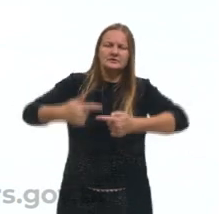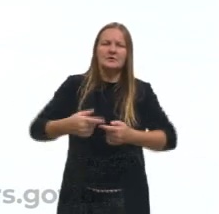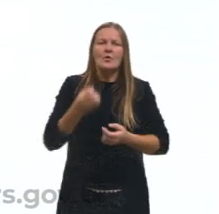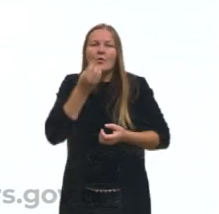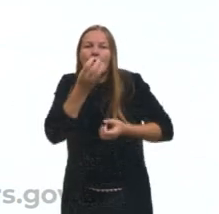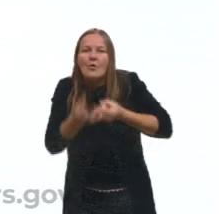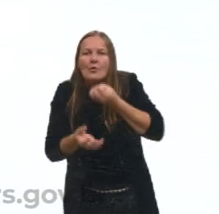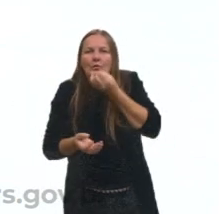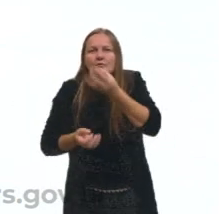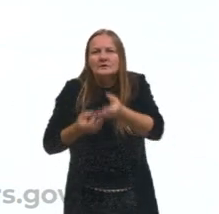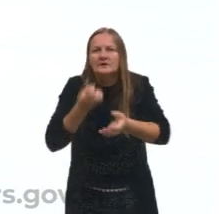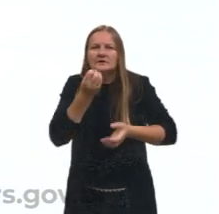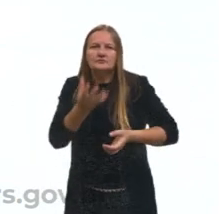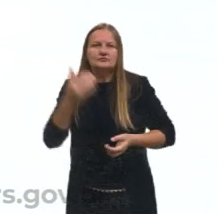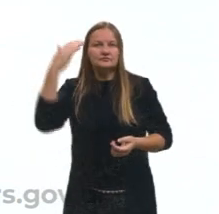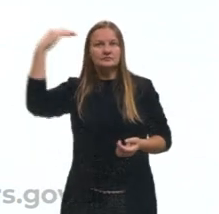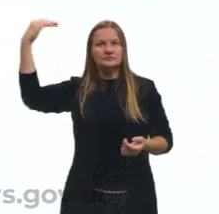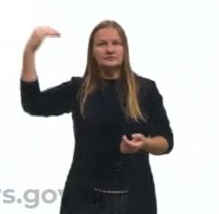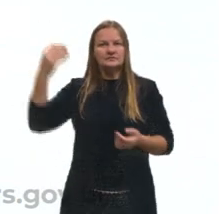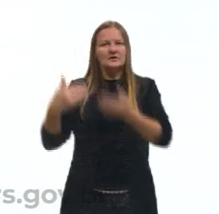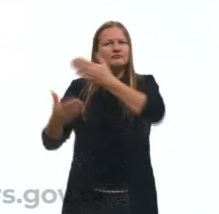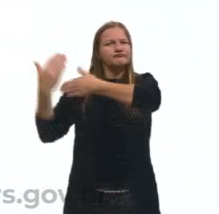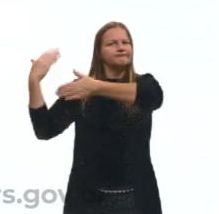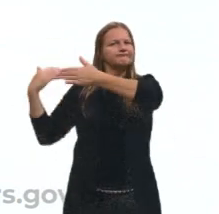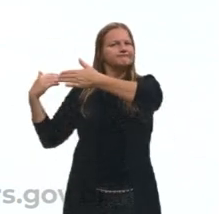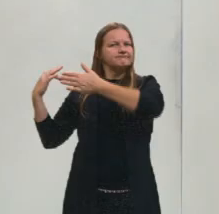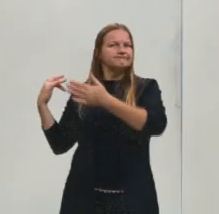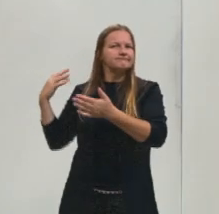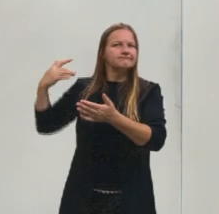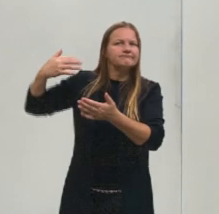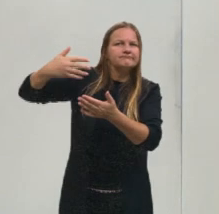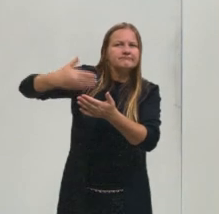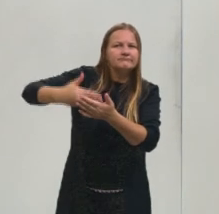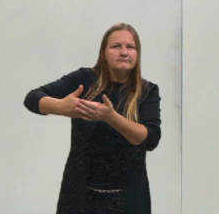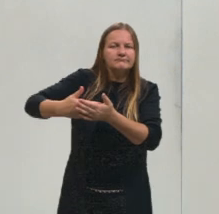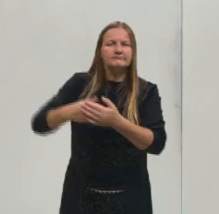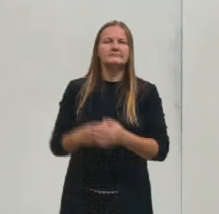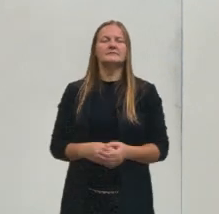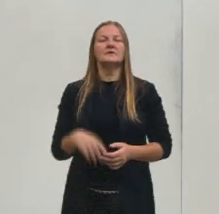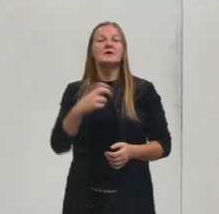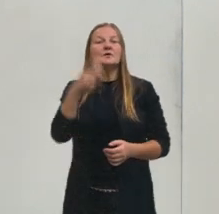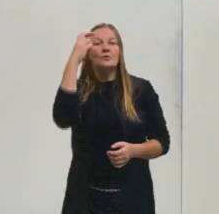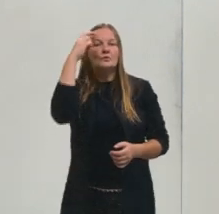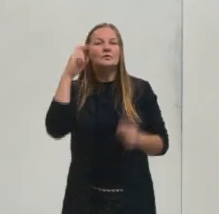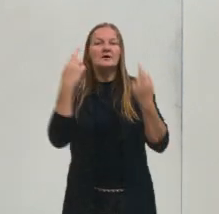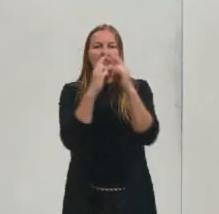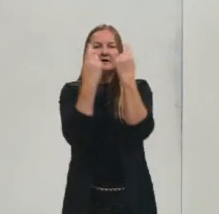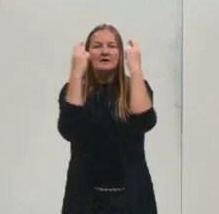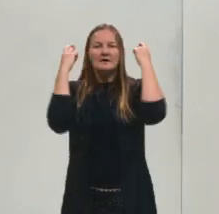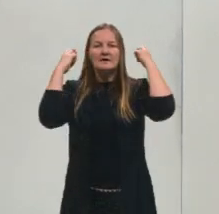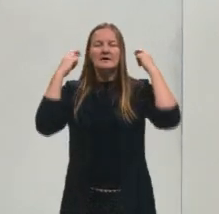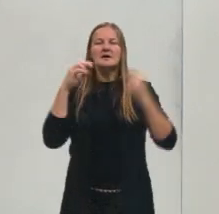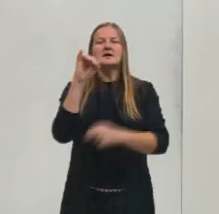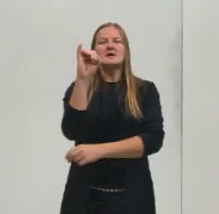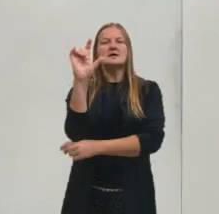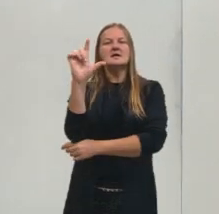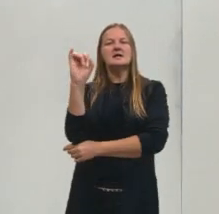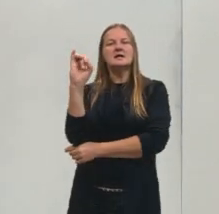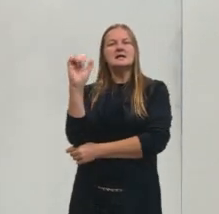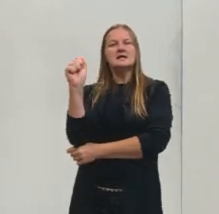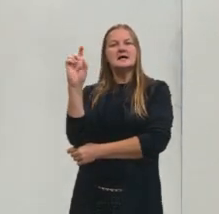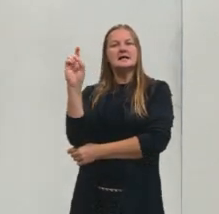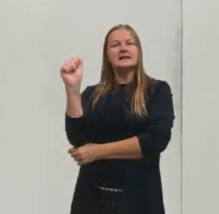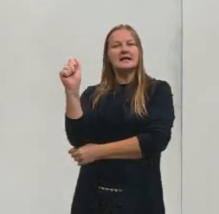conta o saberes né dos antepassados e a gente tem como um exemplo né da cultura grega a iria da e a